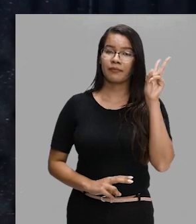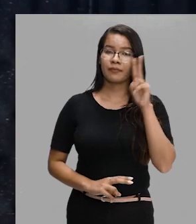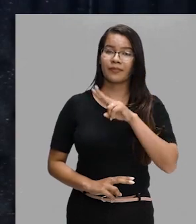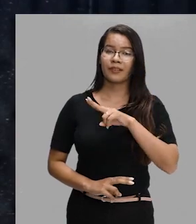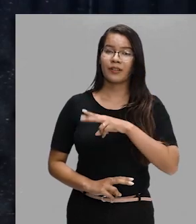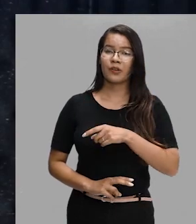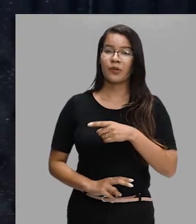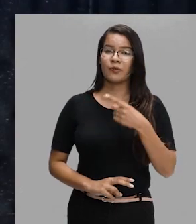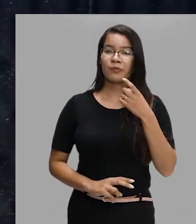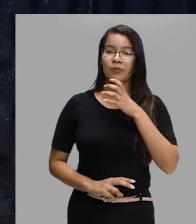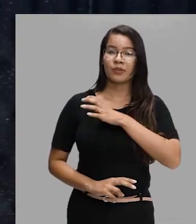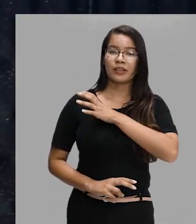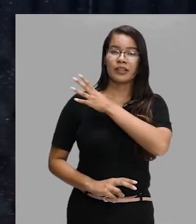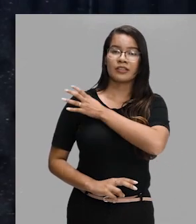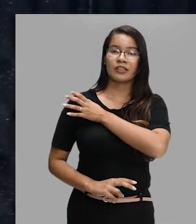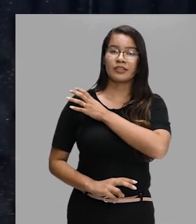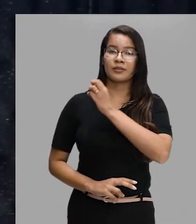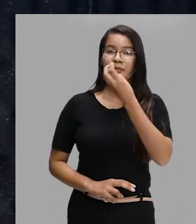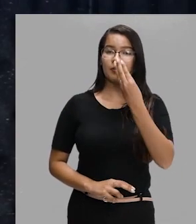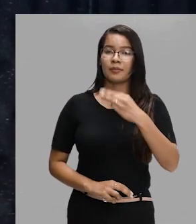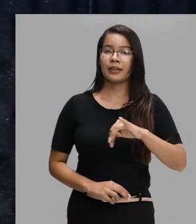de um Sargento de